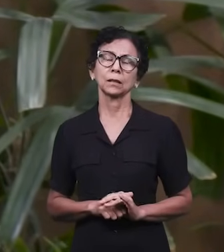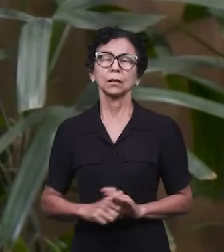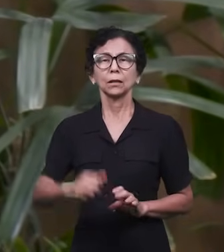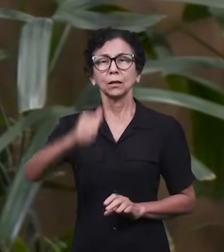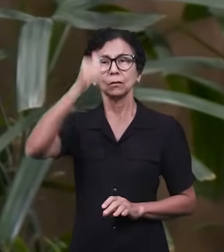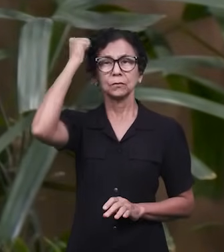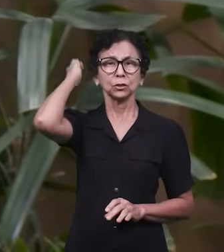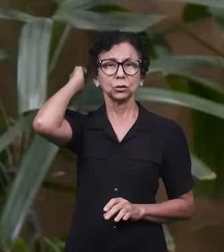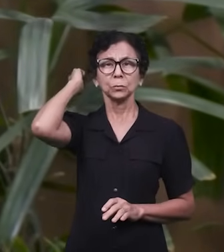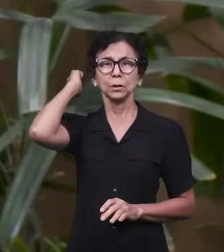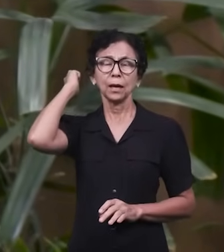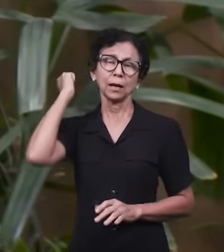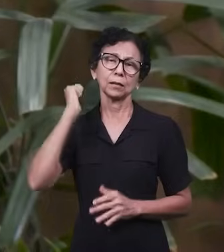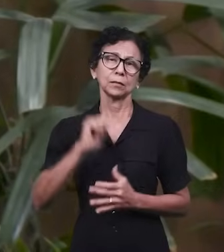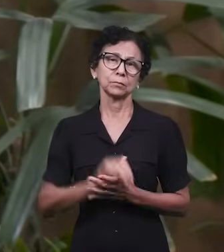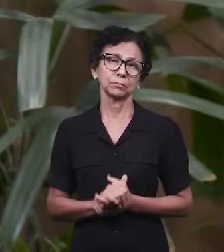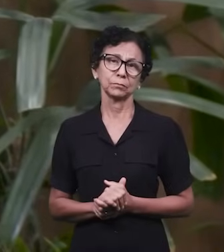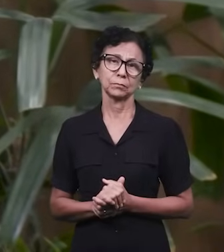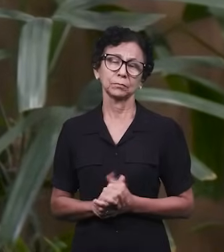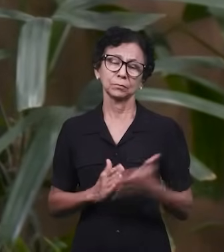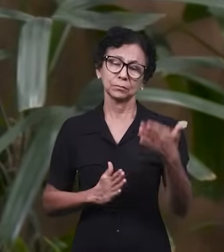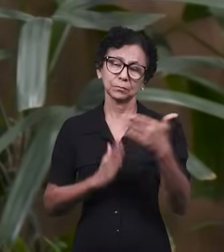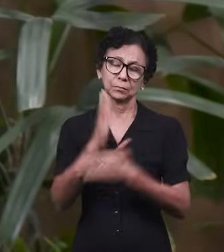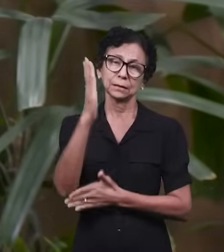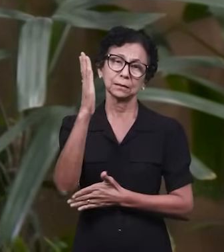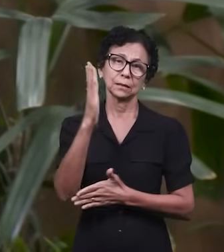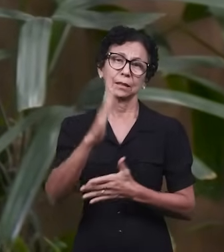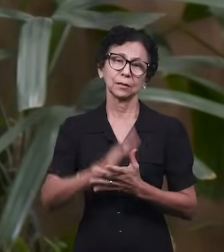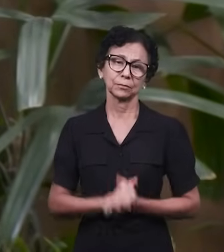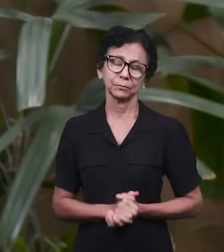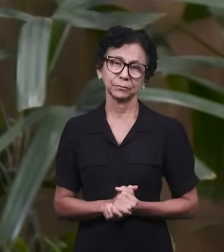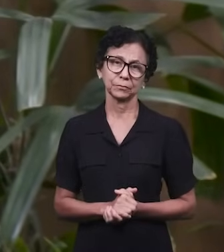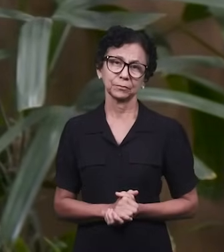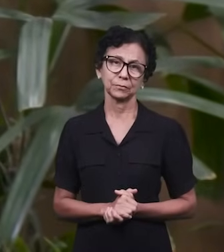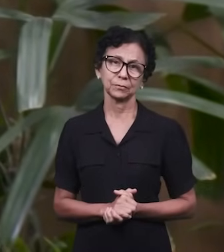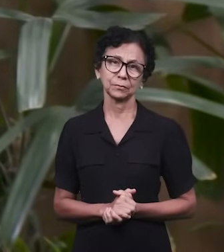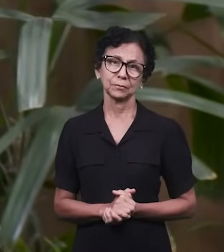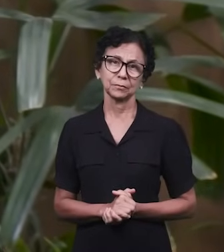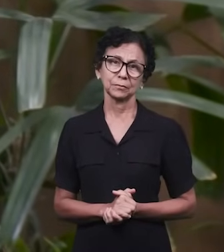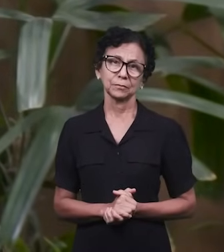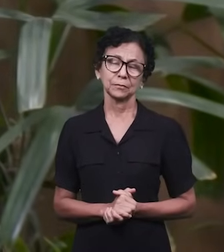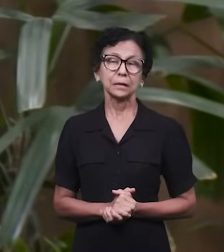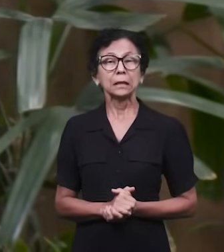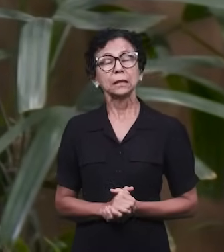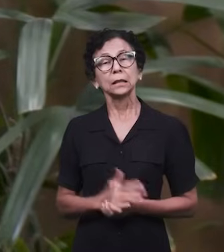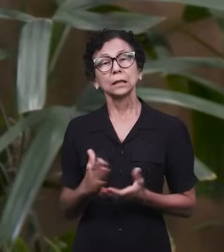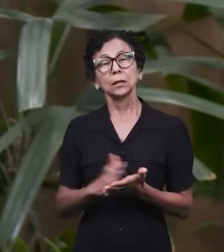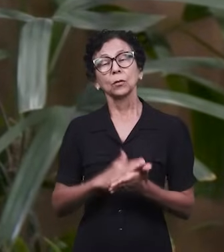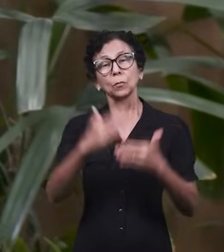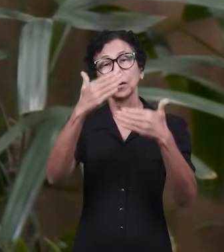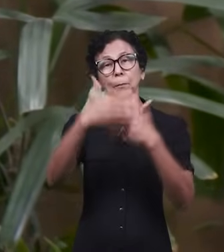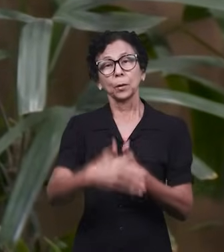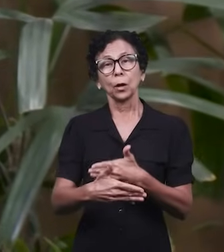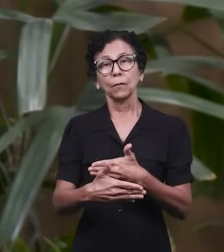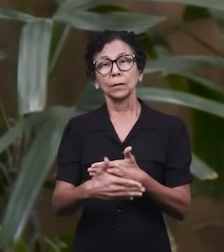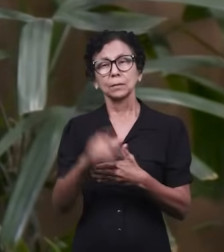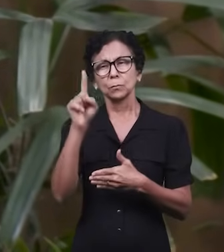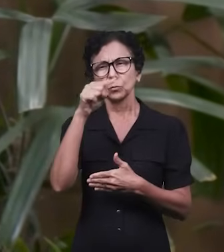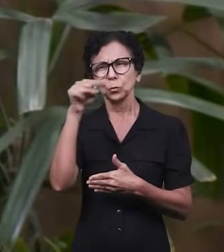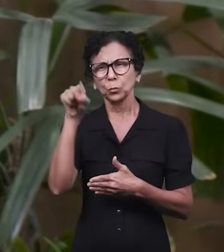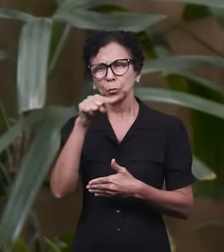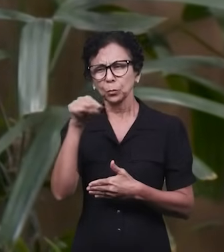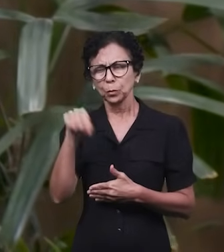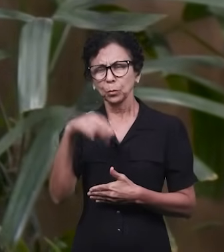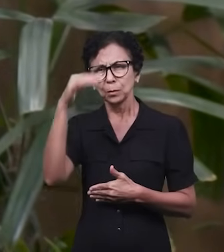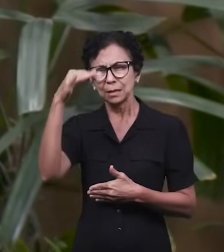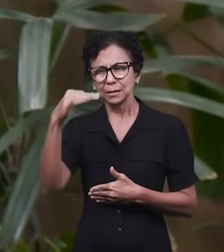toda. Então, assim, desistir não custa. Existem muitos vestibulares e provas que quem